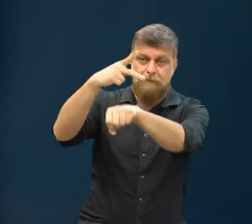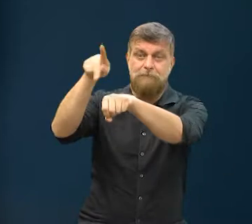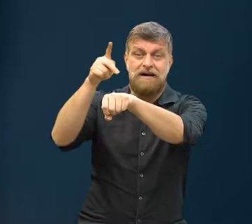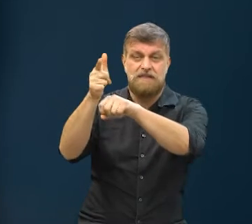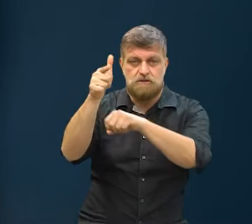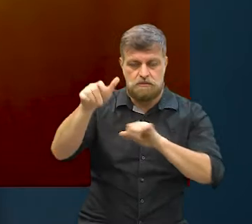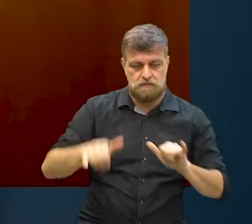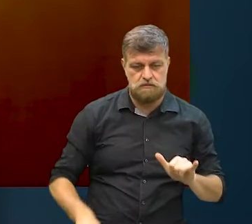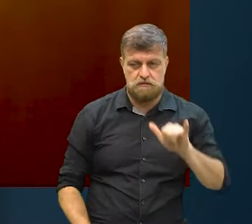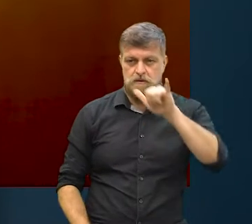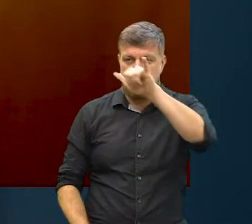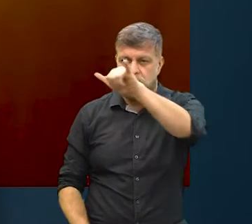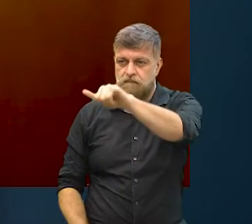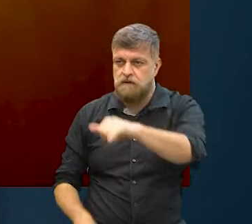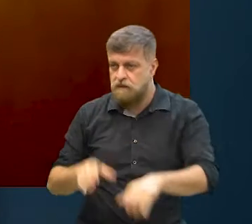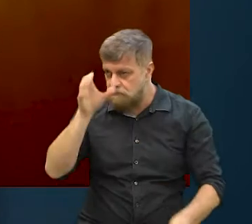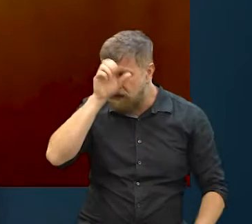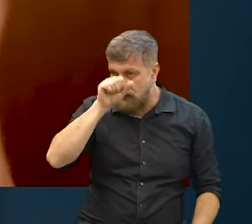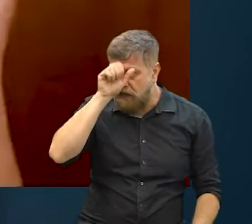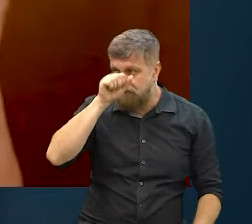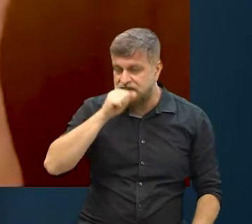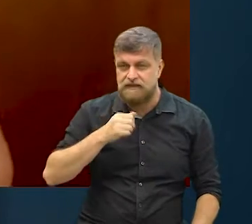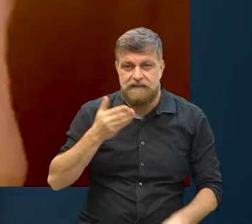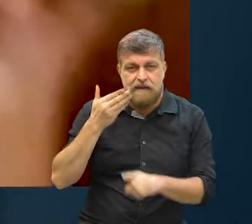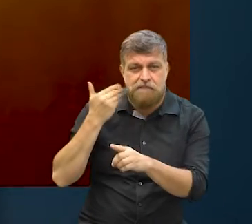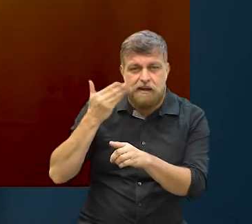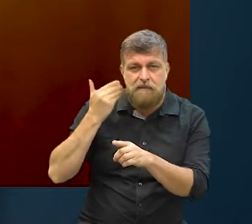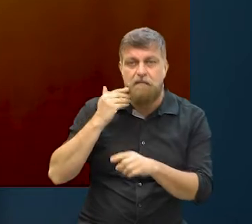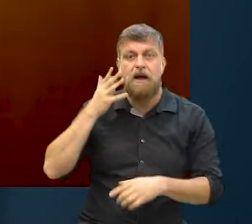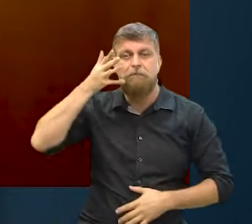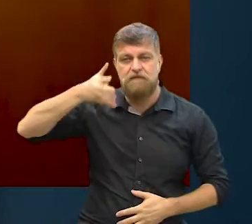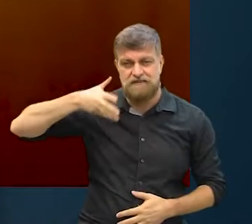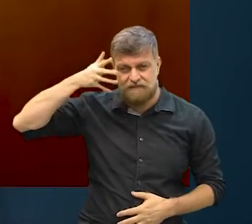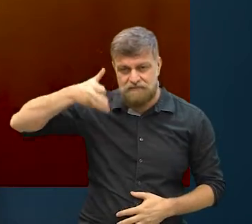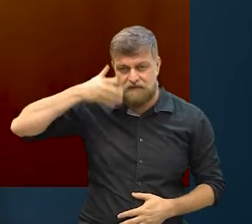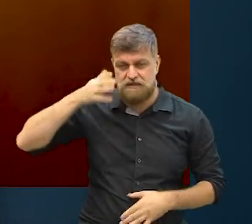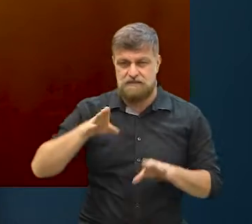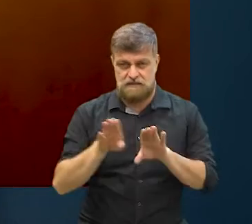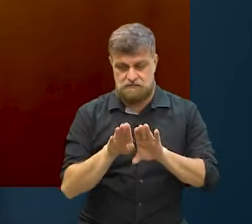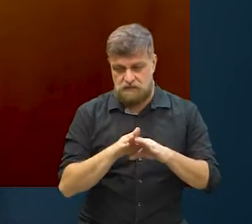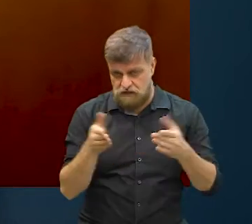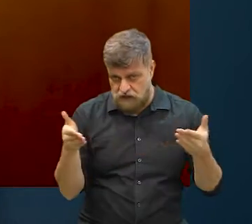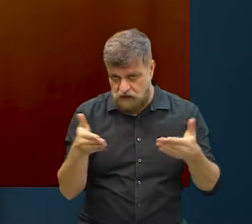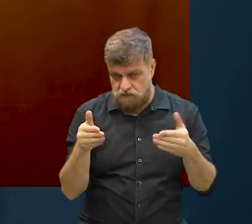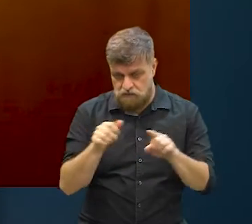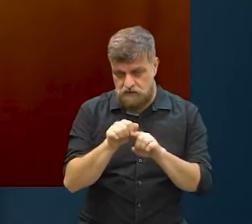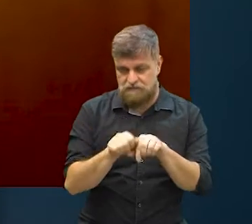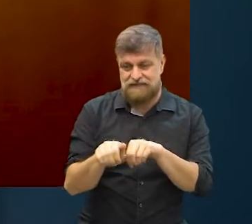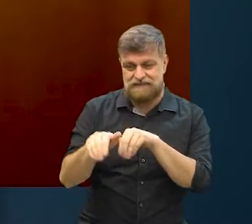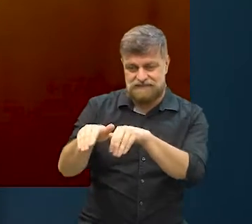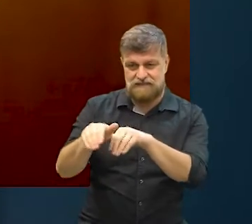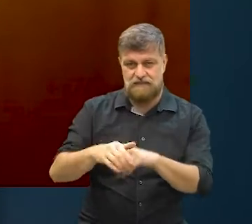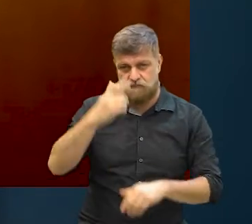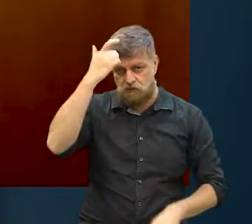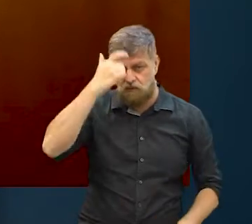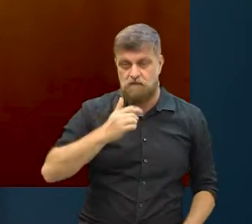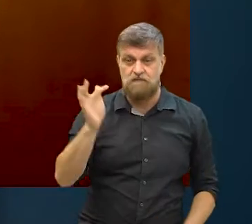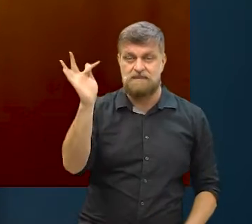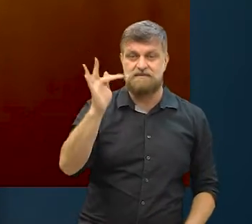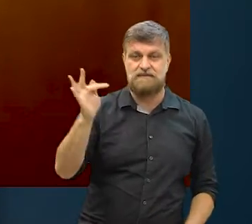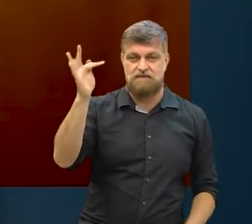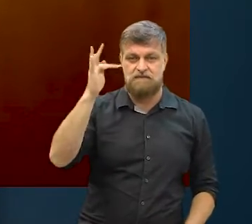país também, para fazer curso, para poder fazer palestra. Inclusive, agora eu vou fazer em setembro na